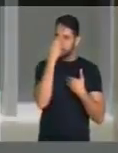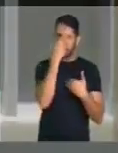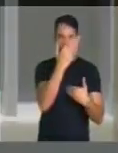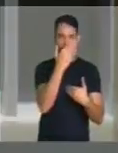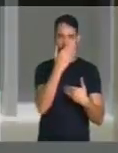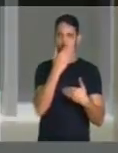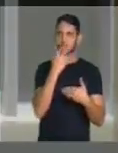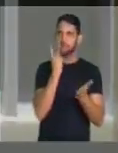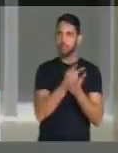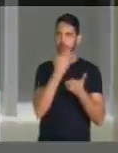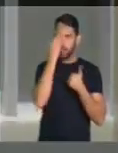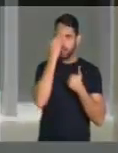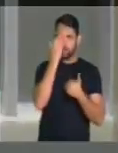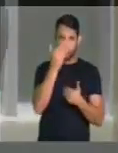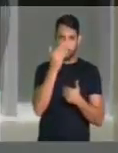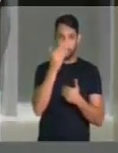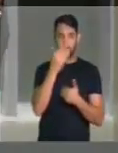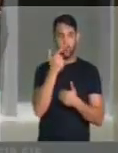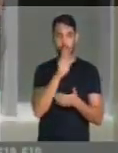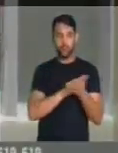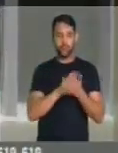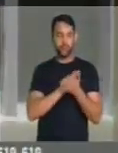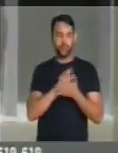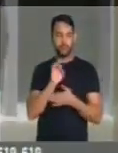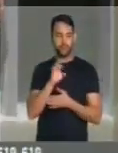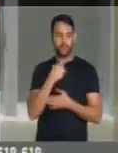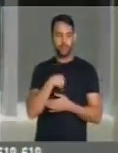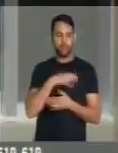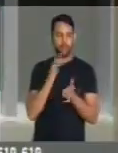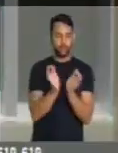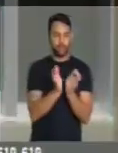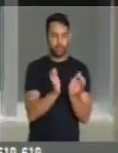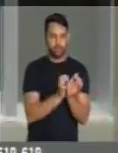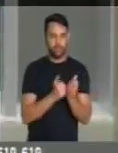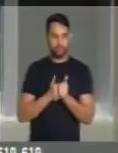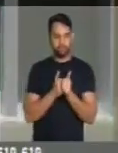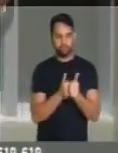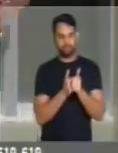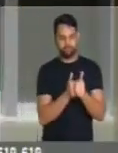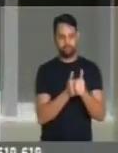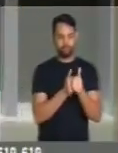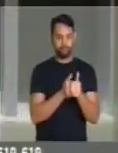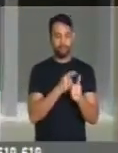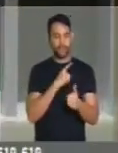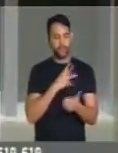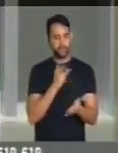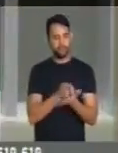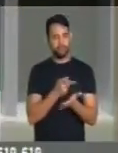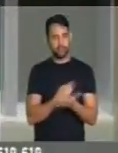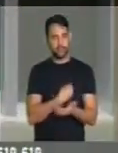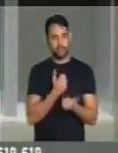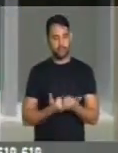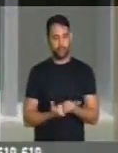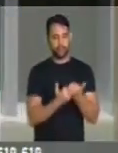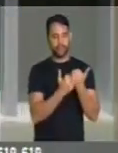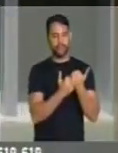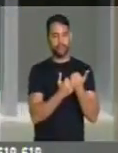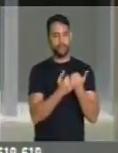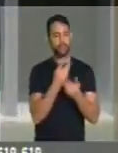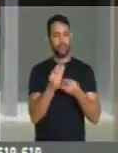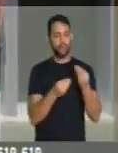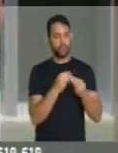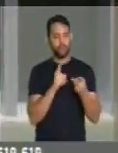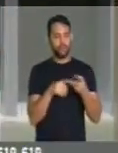agradecido. Agradecido não somente aos segmentos que me acompanham e que têm sempre me apoiado,